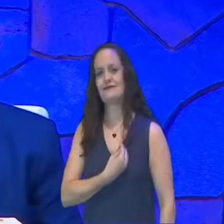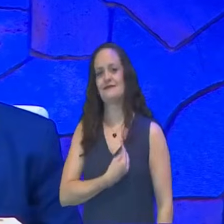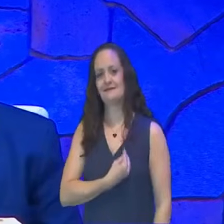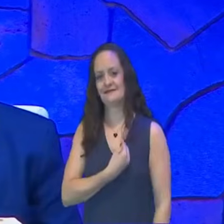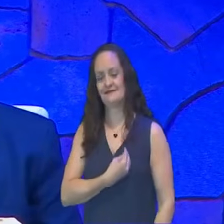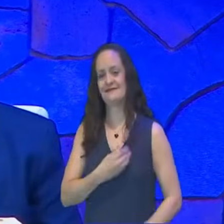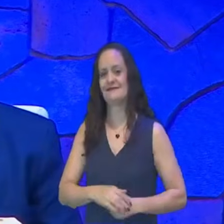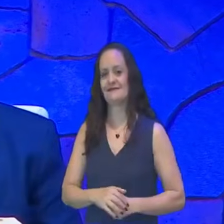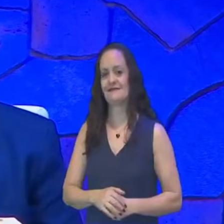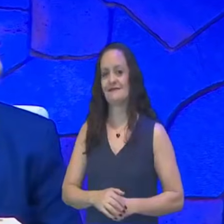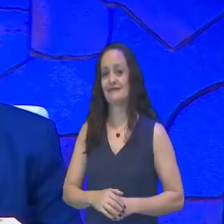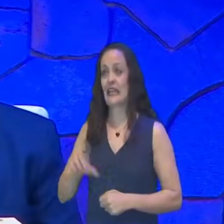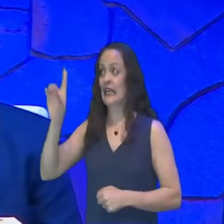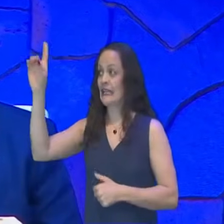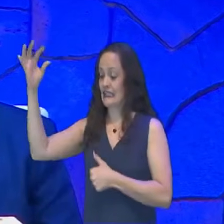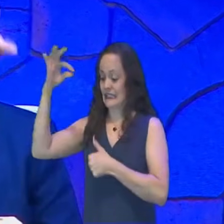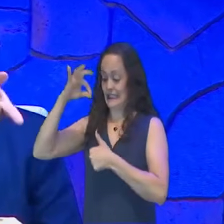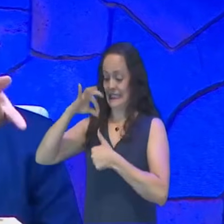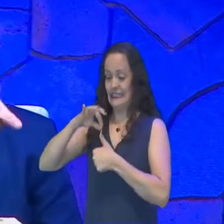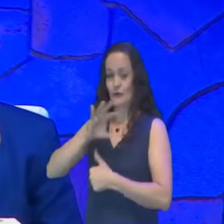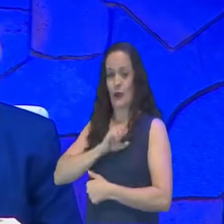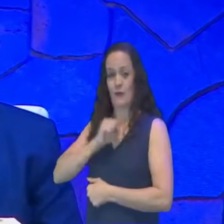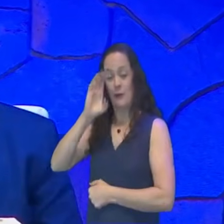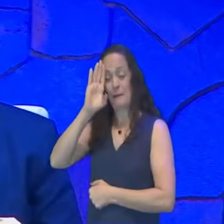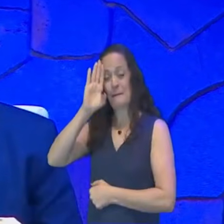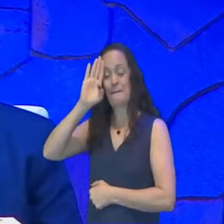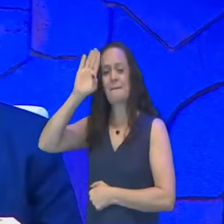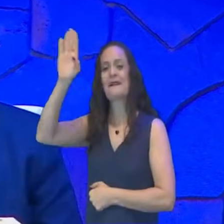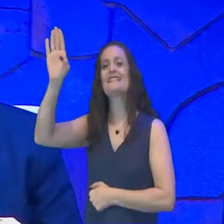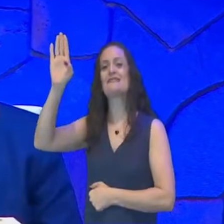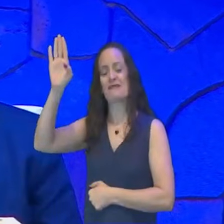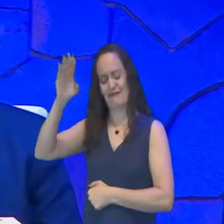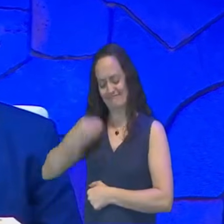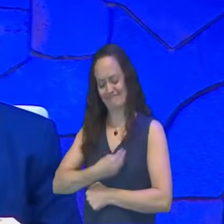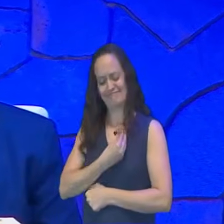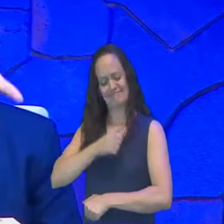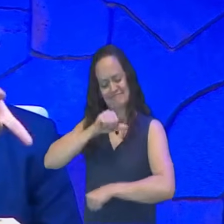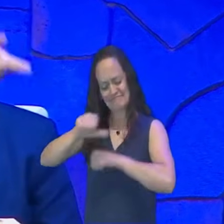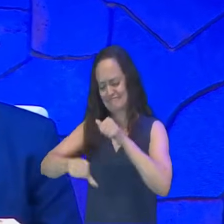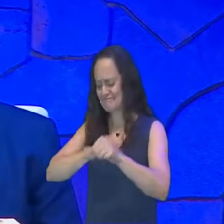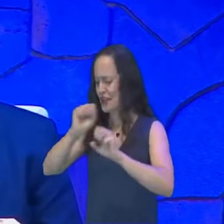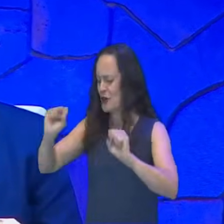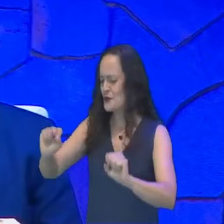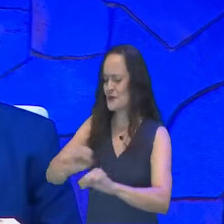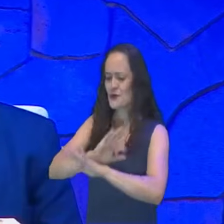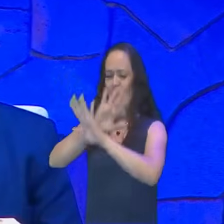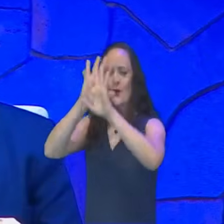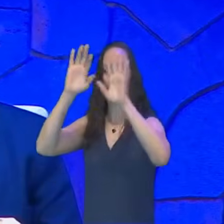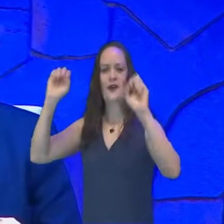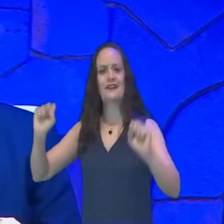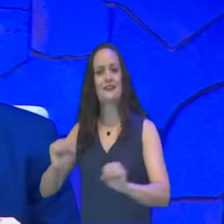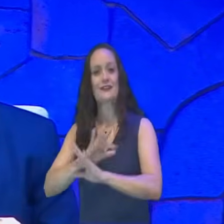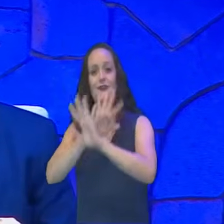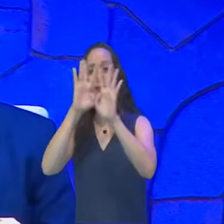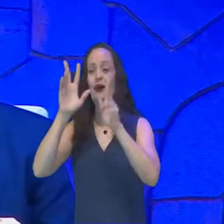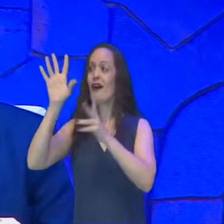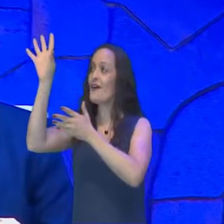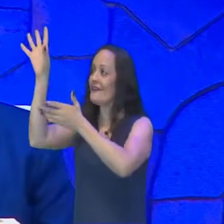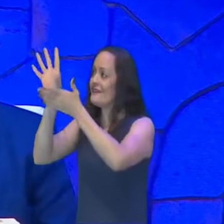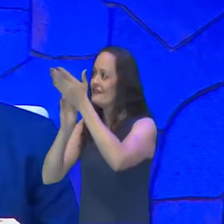E quando Cristo é o nosso amor supremo, nós somos transformados de glória em glória à sua imagem,